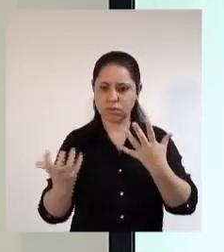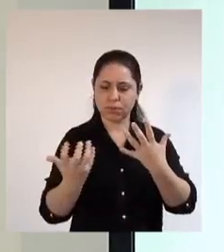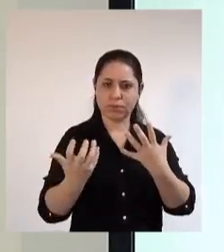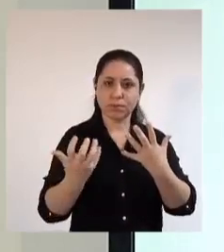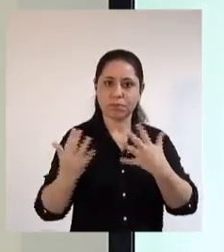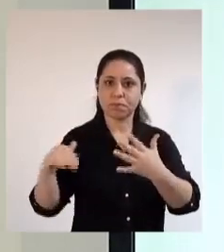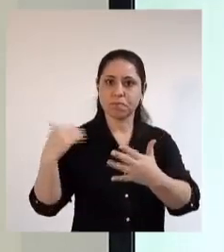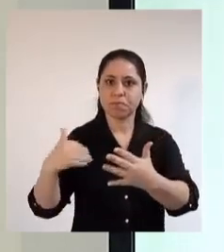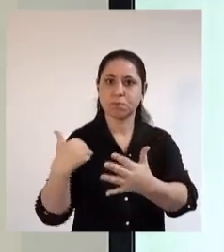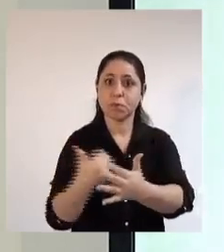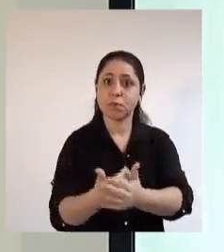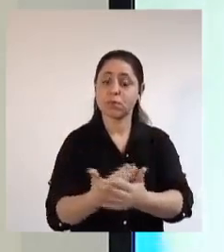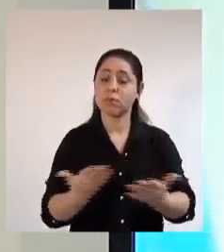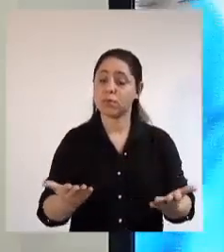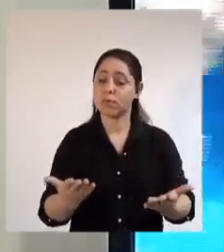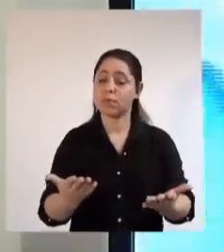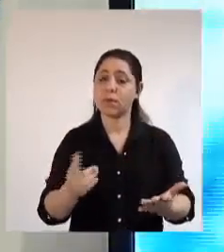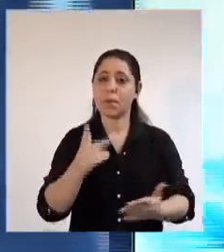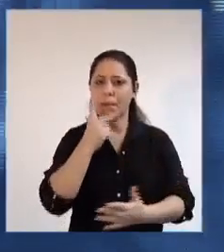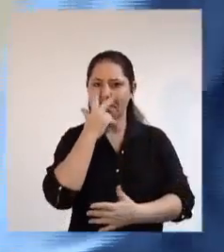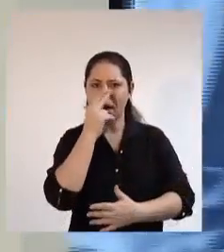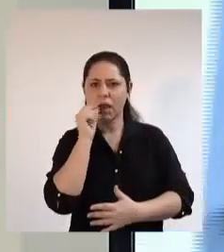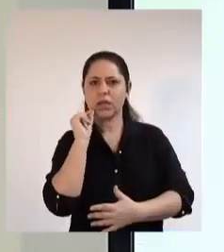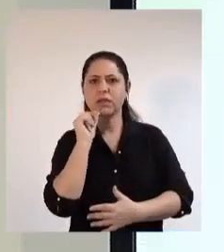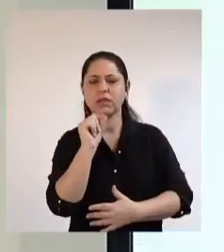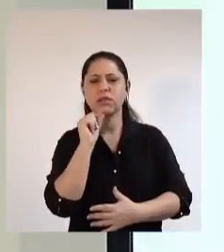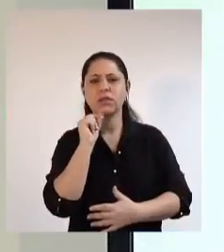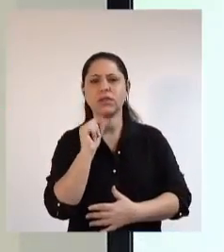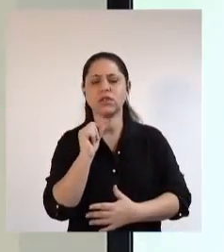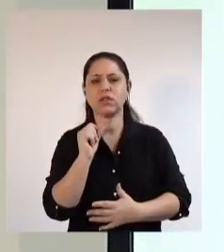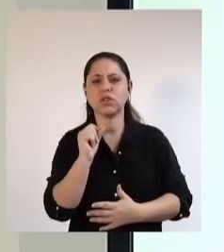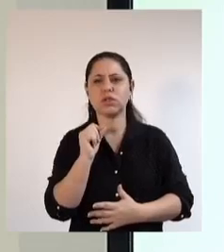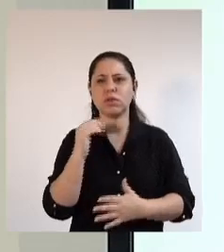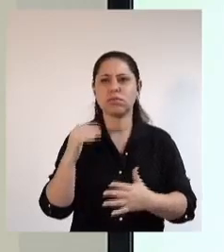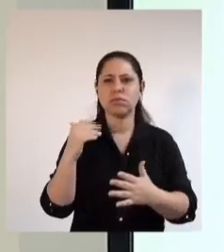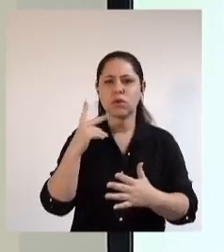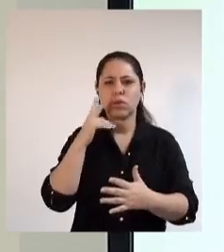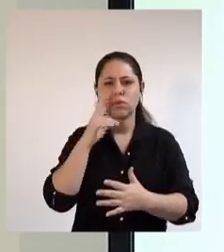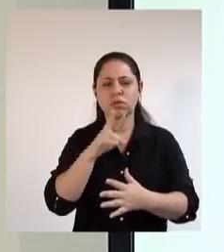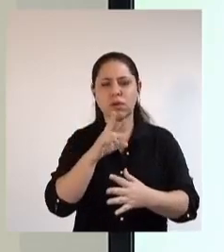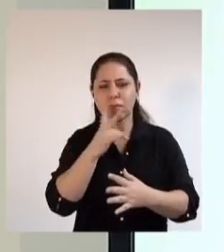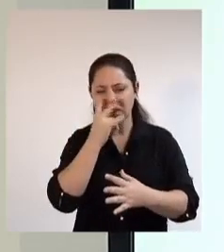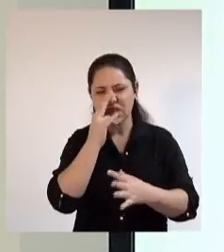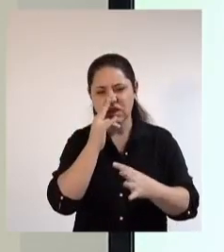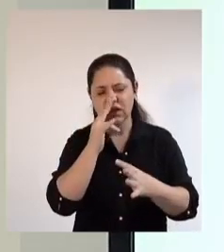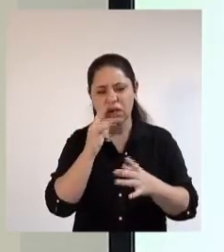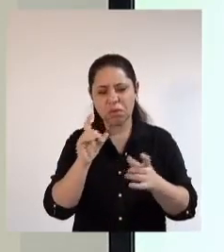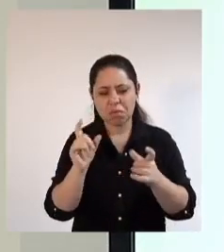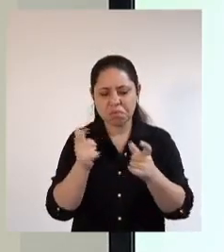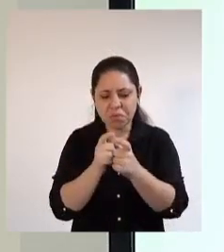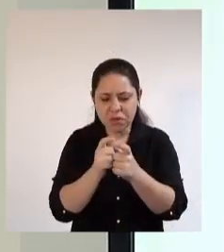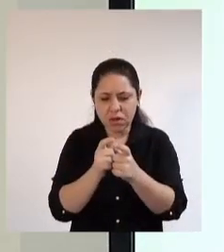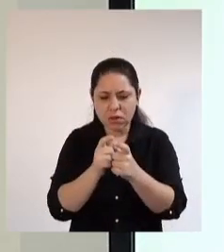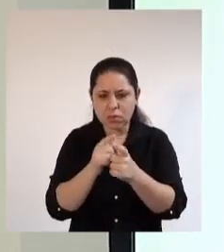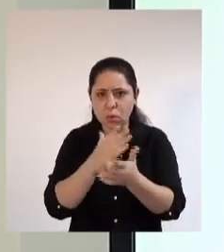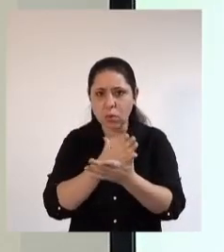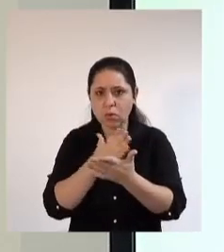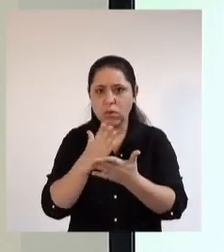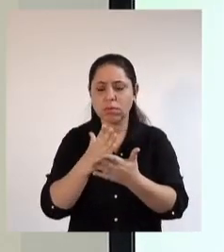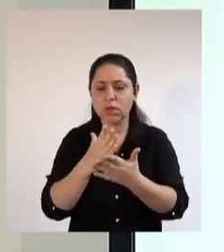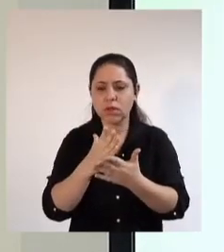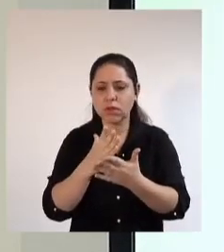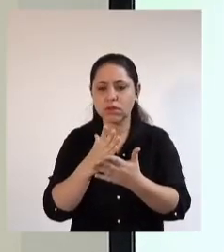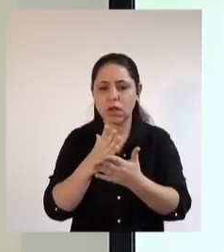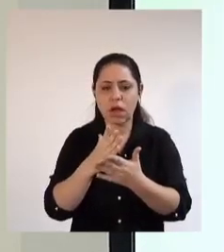de todo esse tempo é parece que pode de longe que pouca coisa aconteceu mas quando a gente começa a identificar